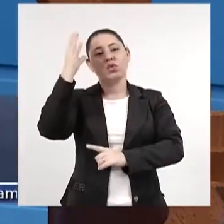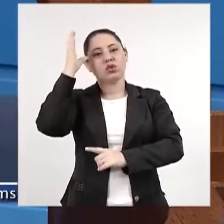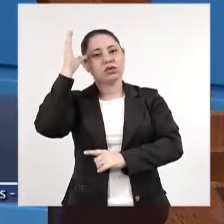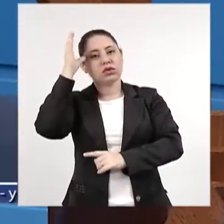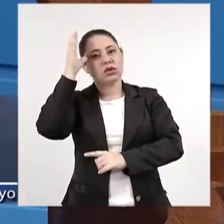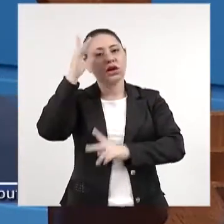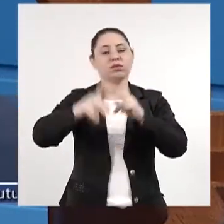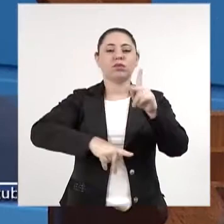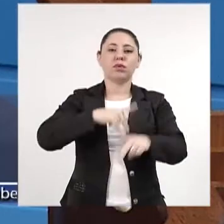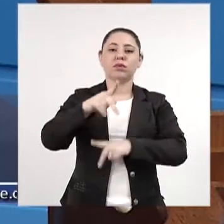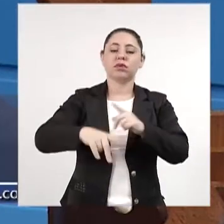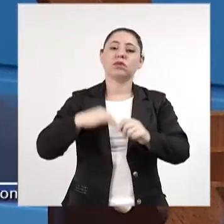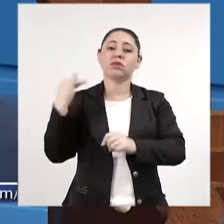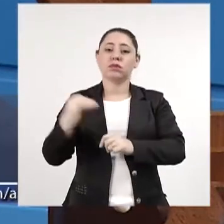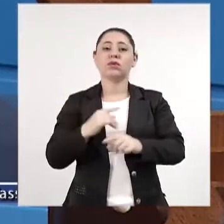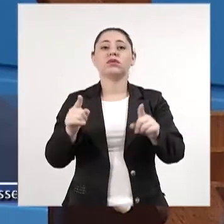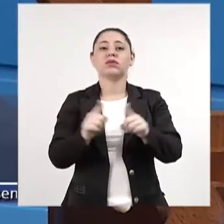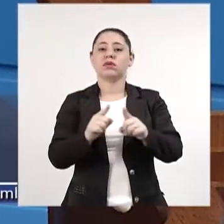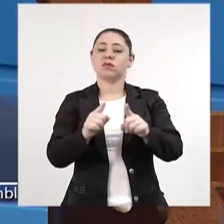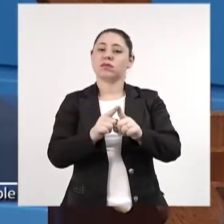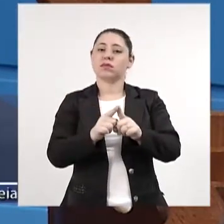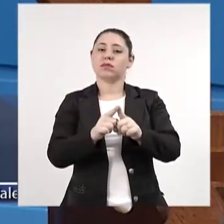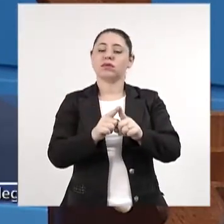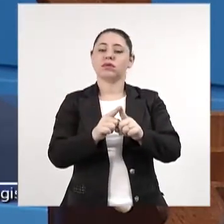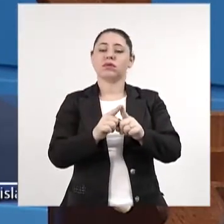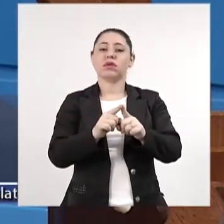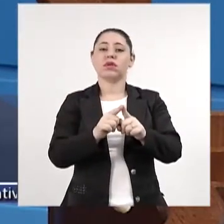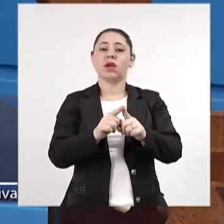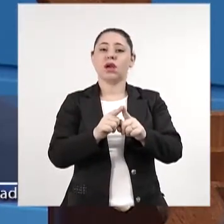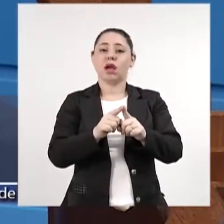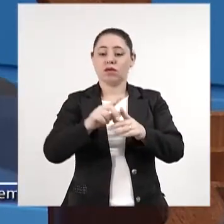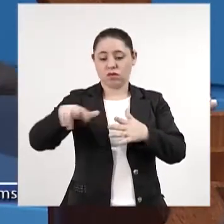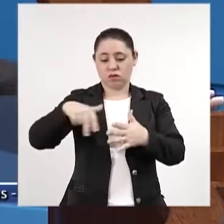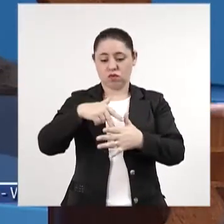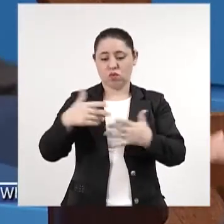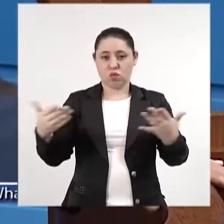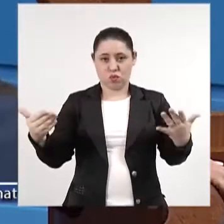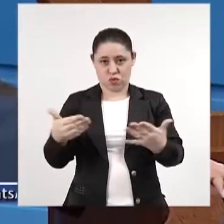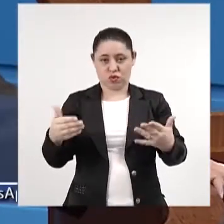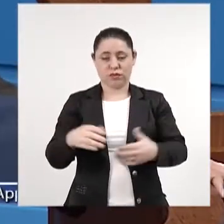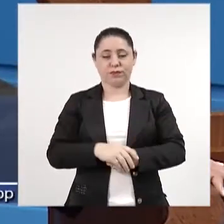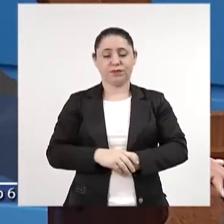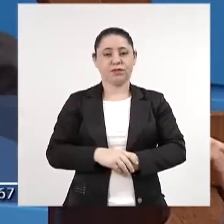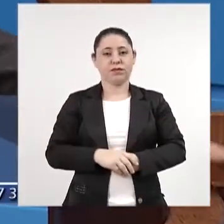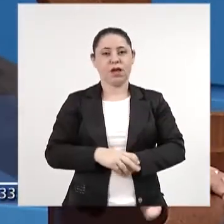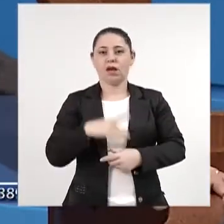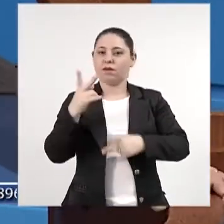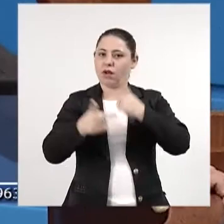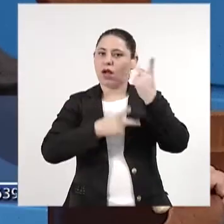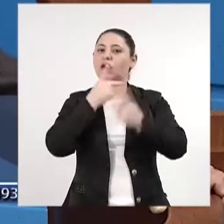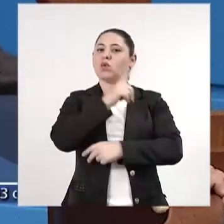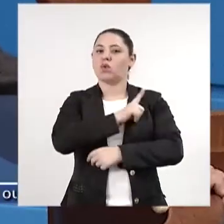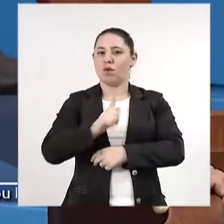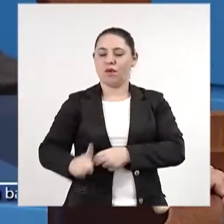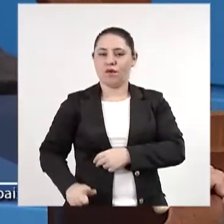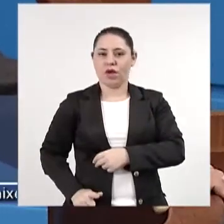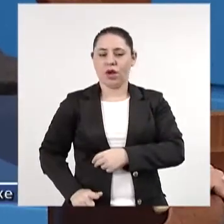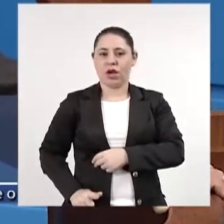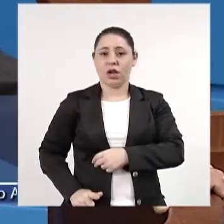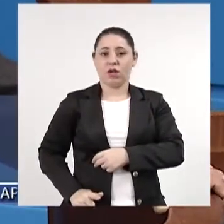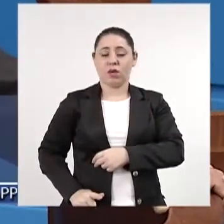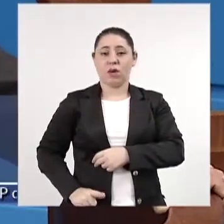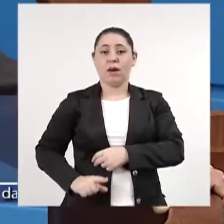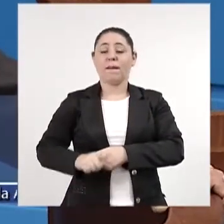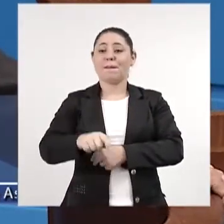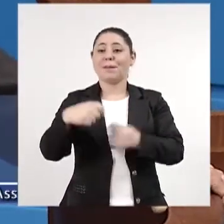Então, eu venho na tribuna dessa casa primeiro para dizer que o governo, ao invés de aumentar a